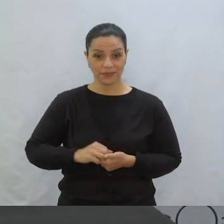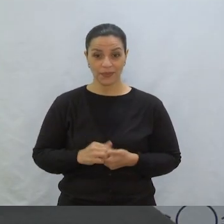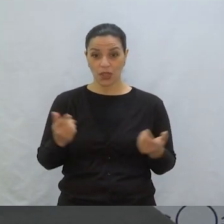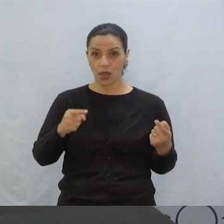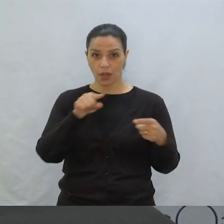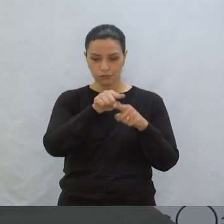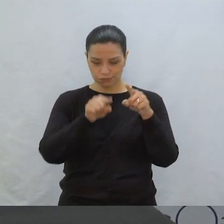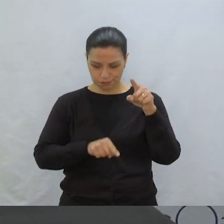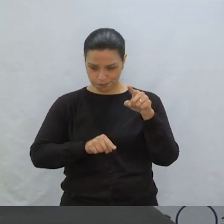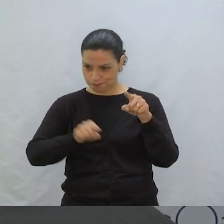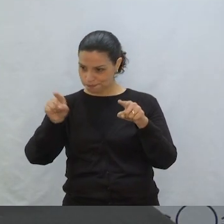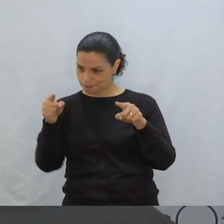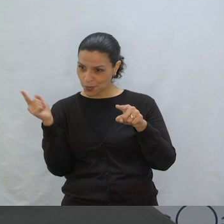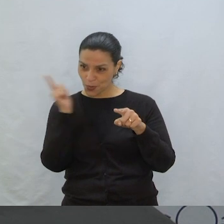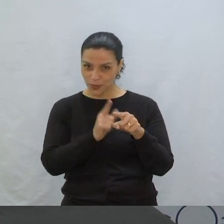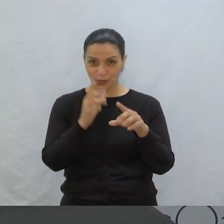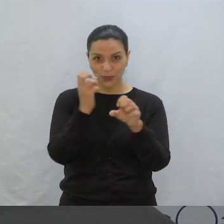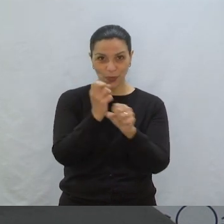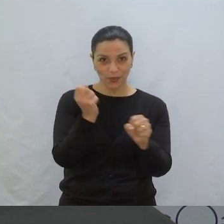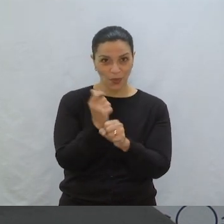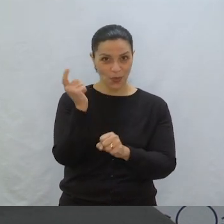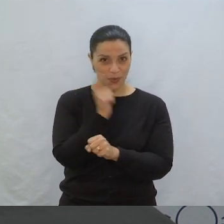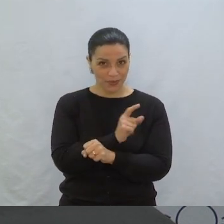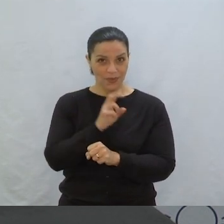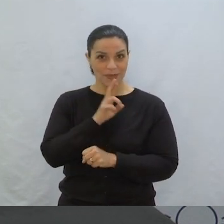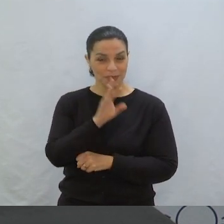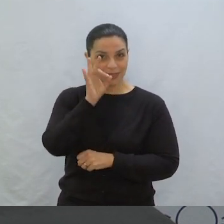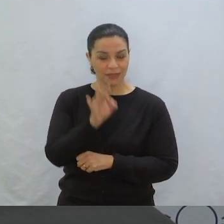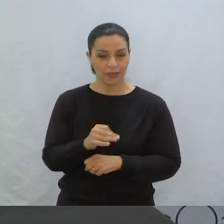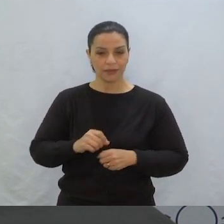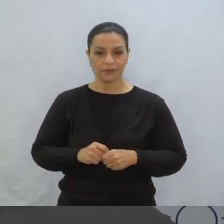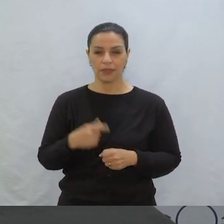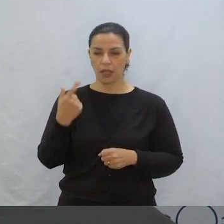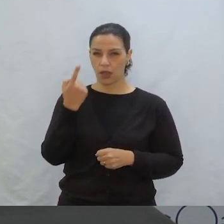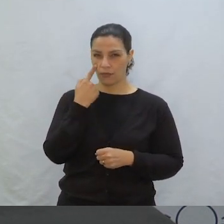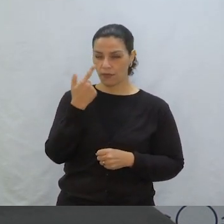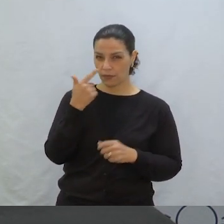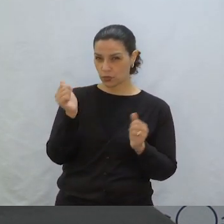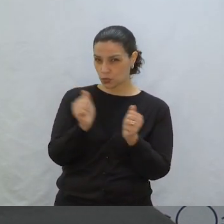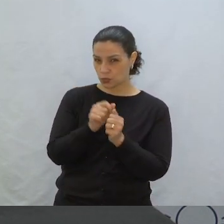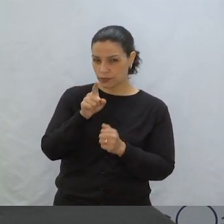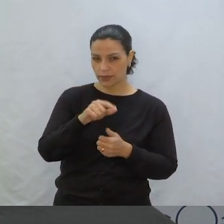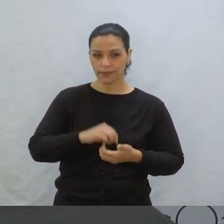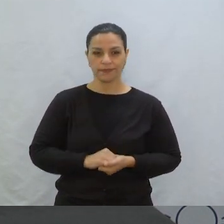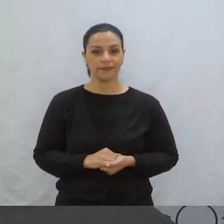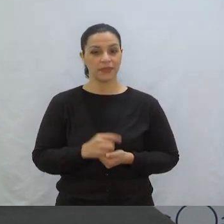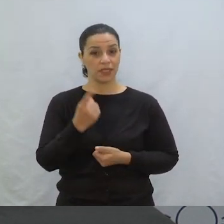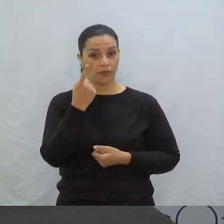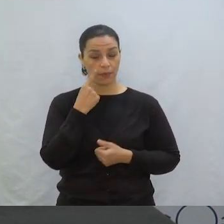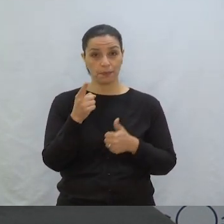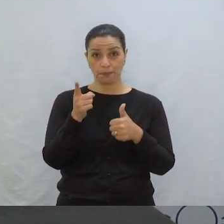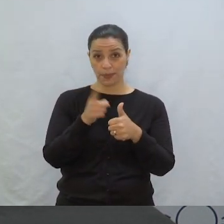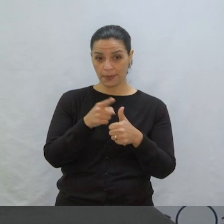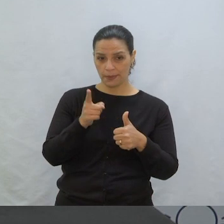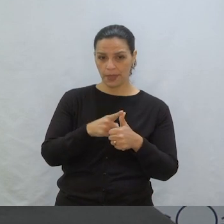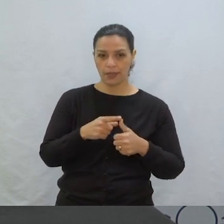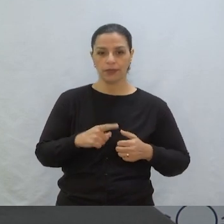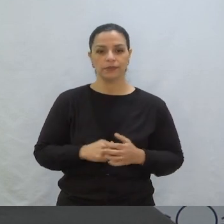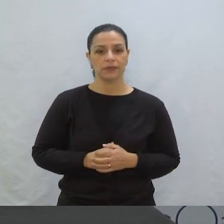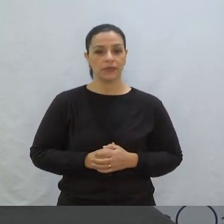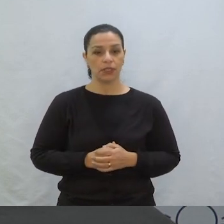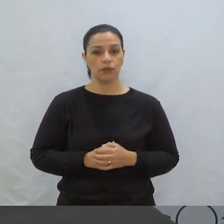Conseguiu? Ligou as adições até os resultados? Então agora eu vou conferir junto com vocês.